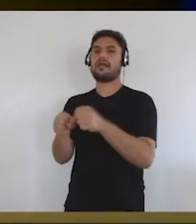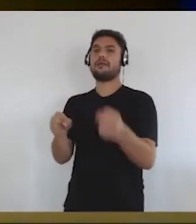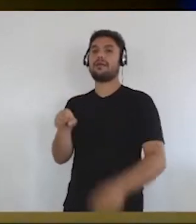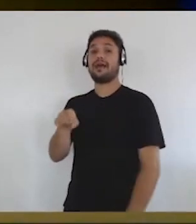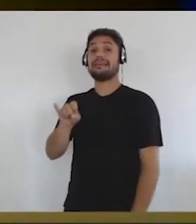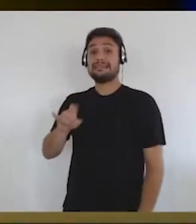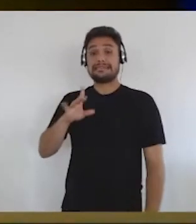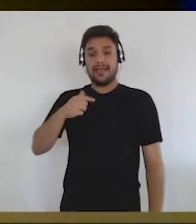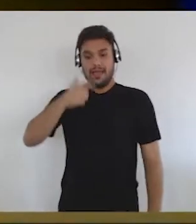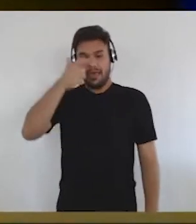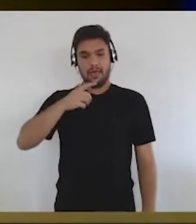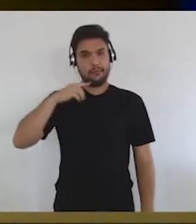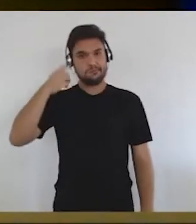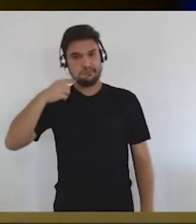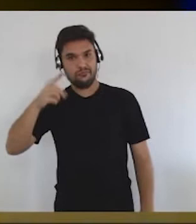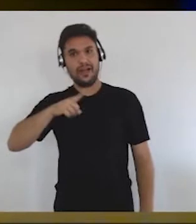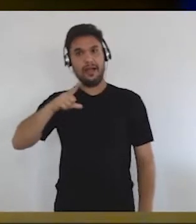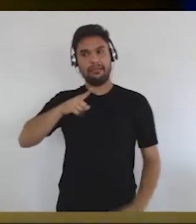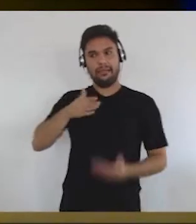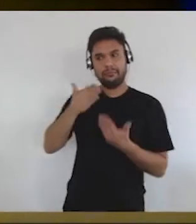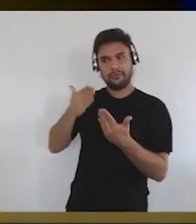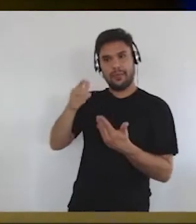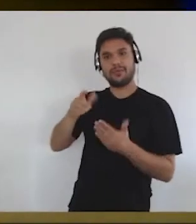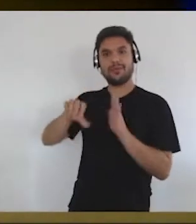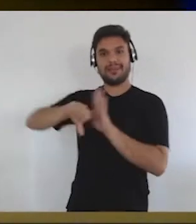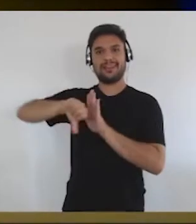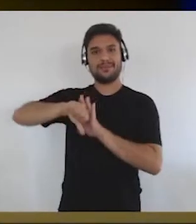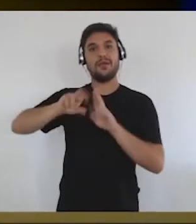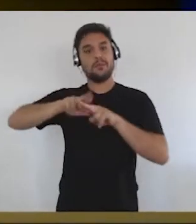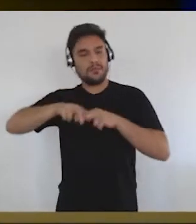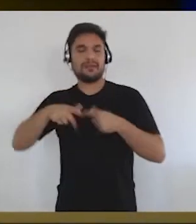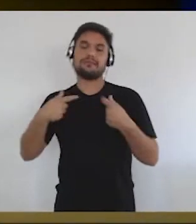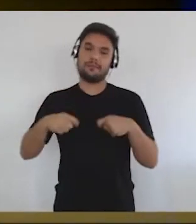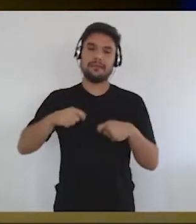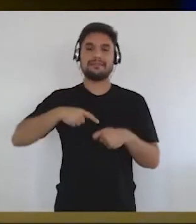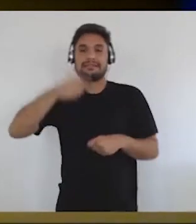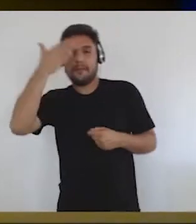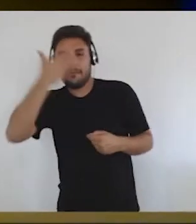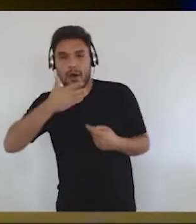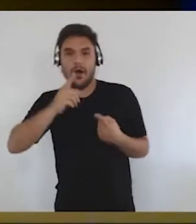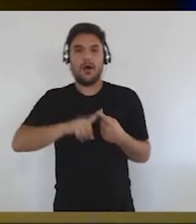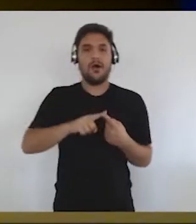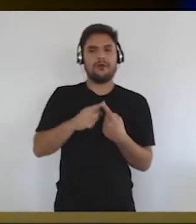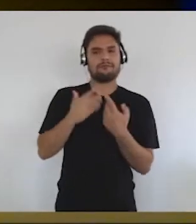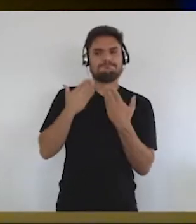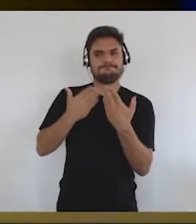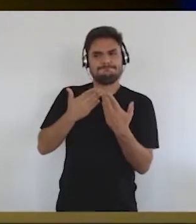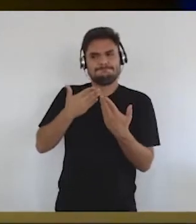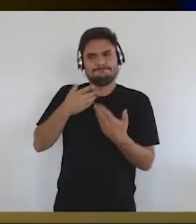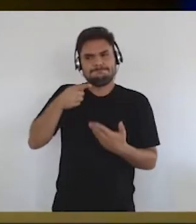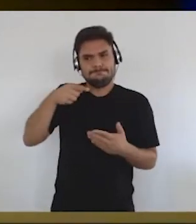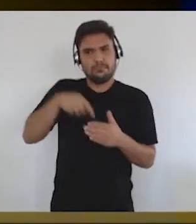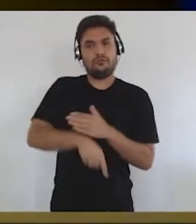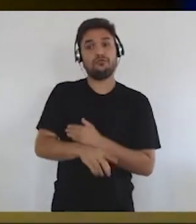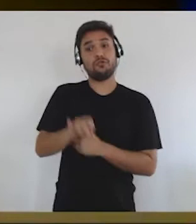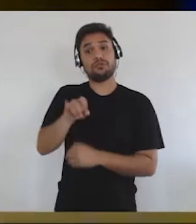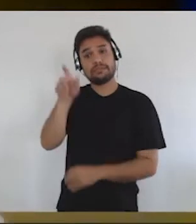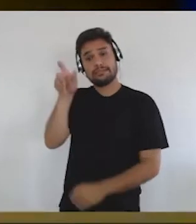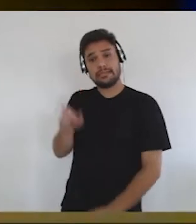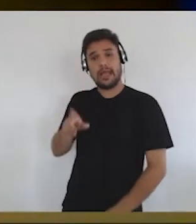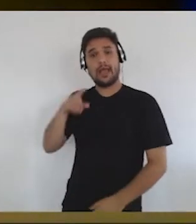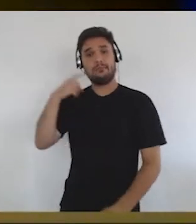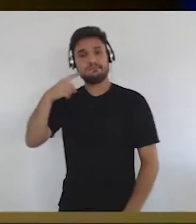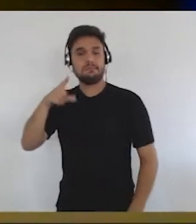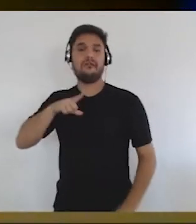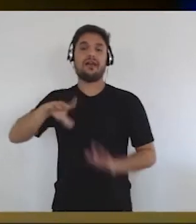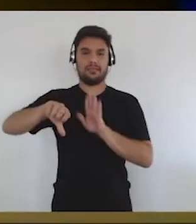for suspeito da autoria de um crime. E, para isso, há necessidade de provas ou indícios fortes da prática de crime pelo